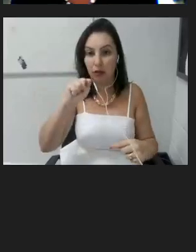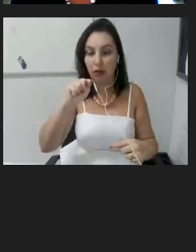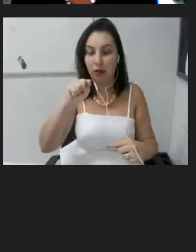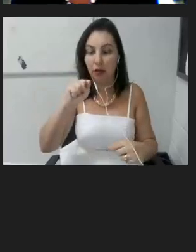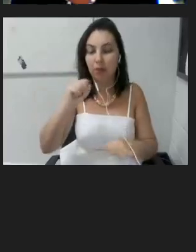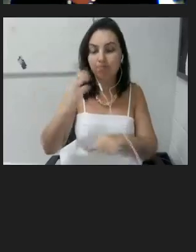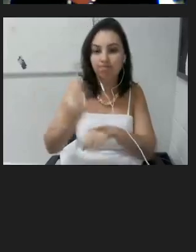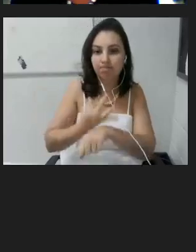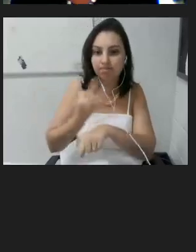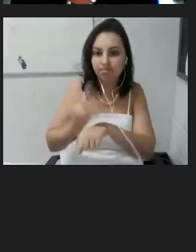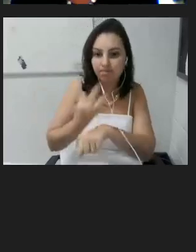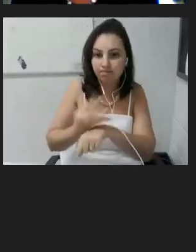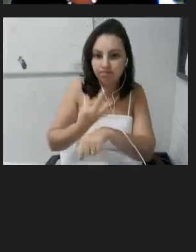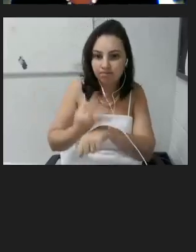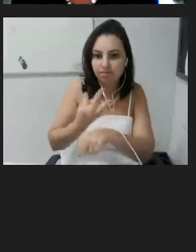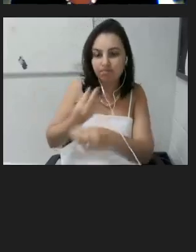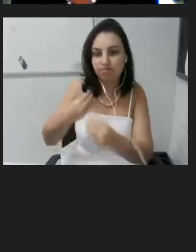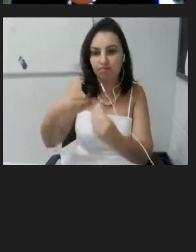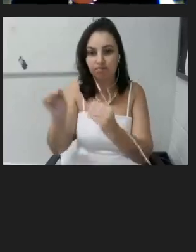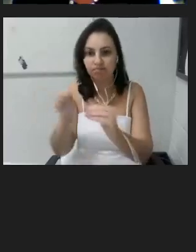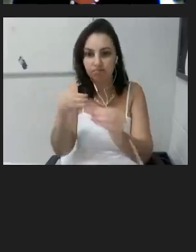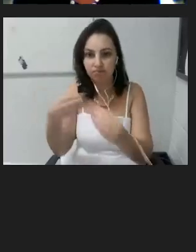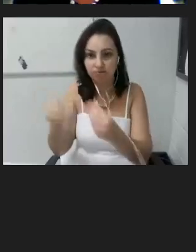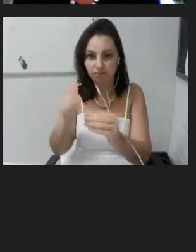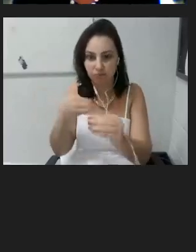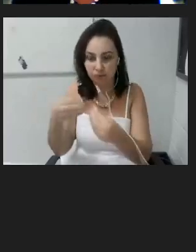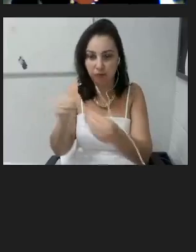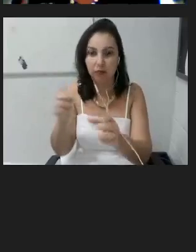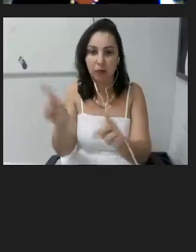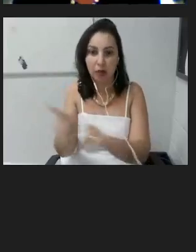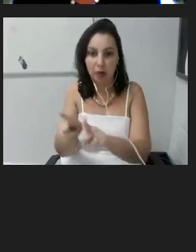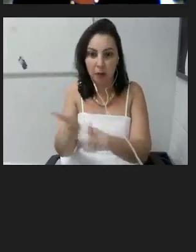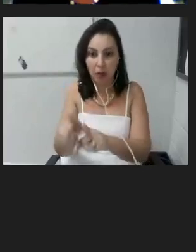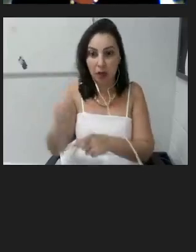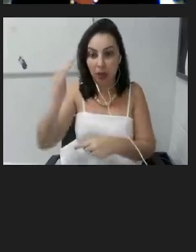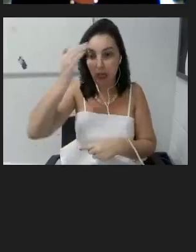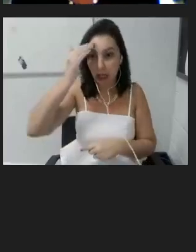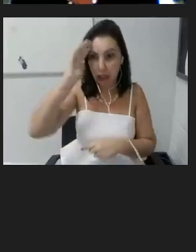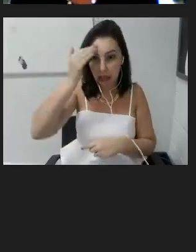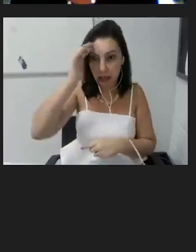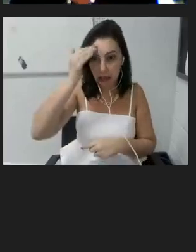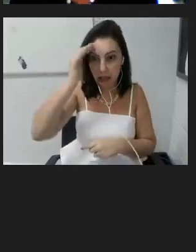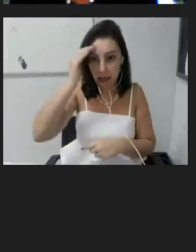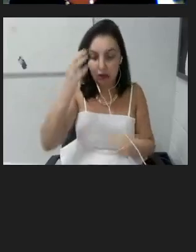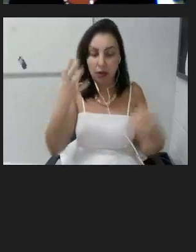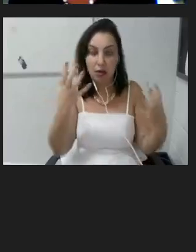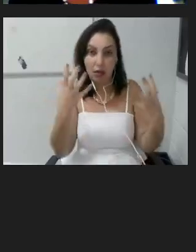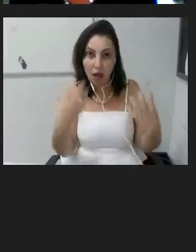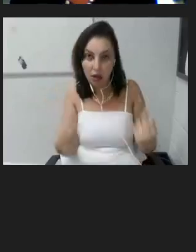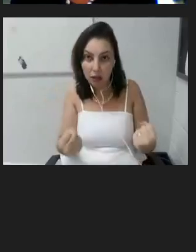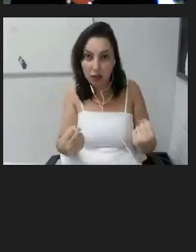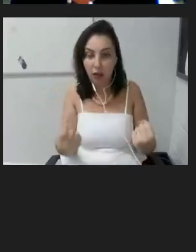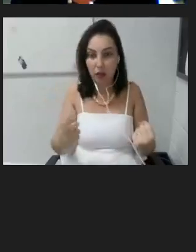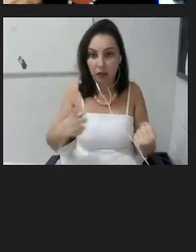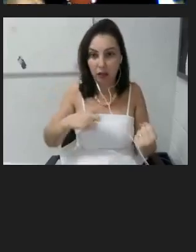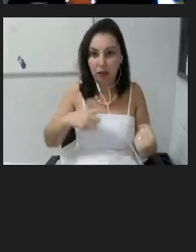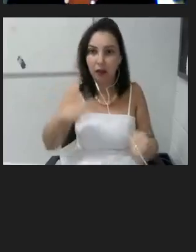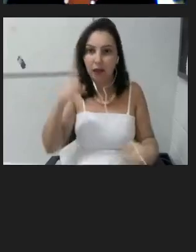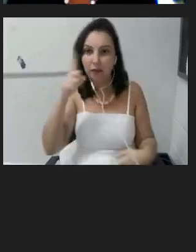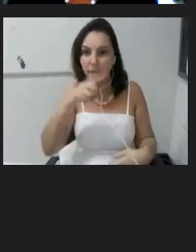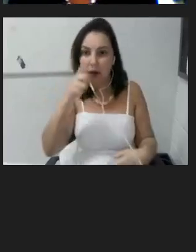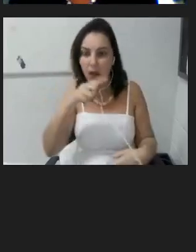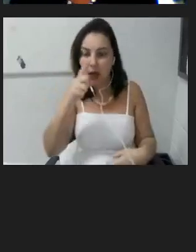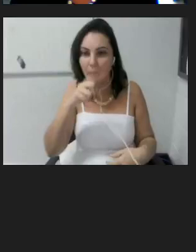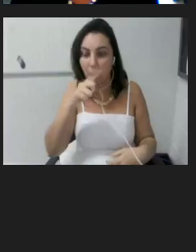tolerante e flexível, ou seja, entender e aceitar que existem falhas e, ao